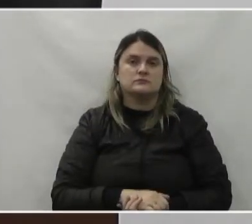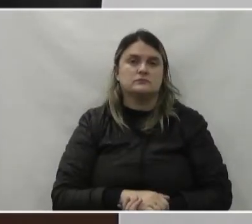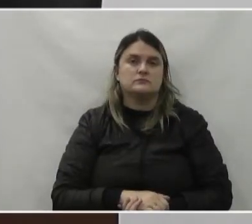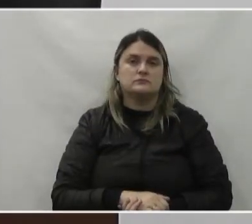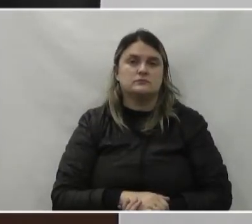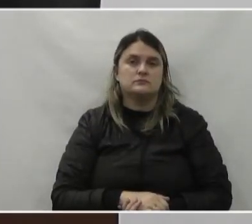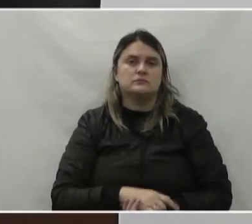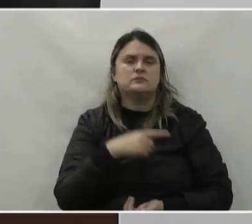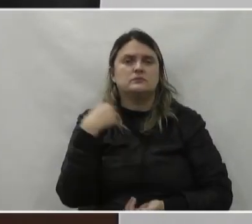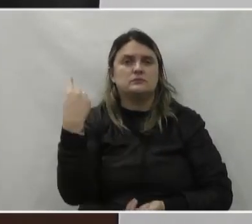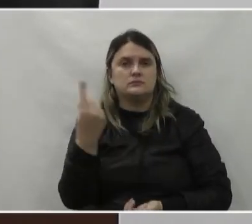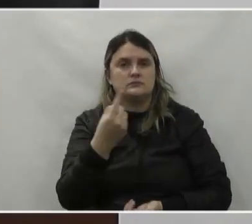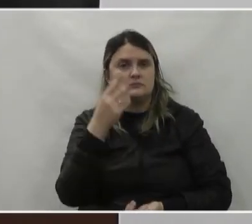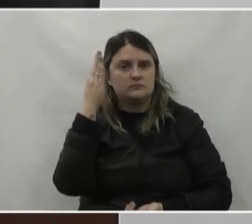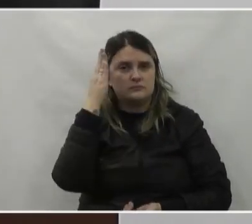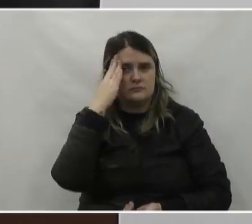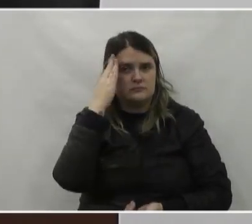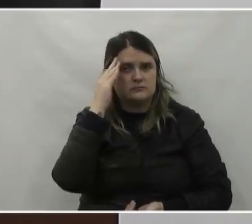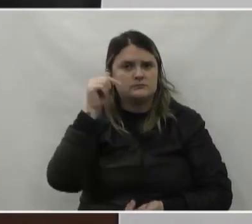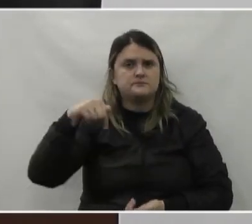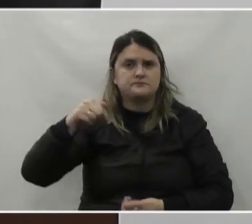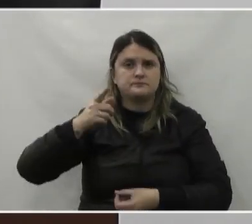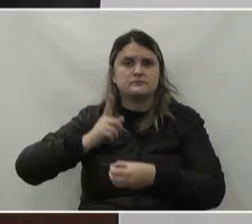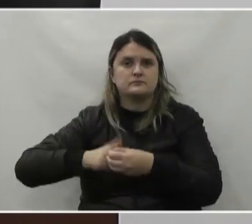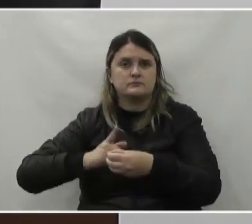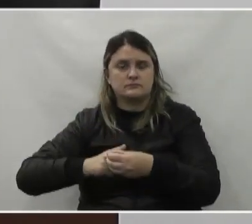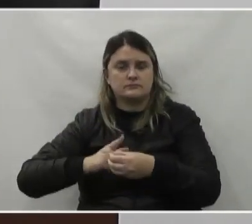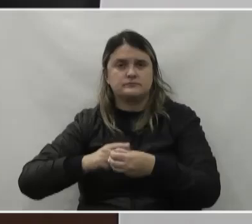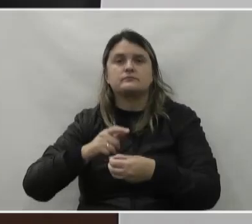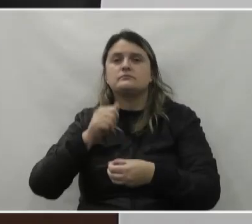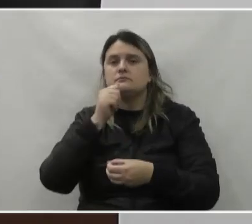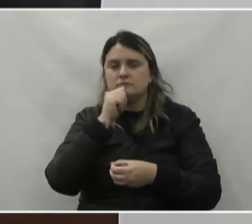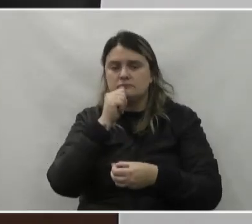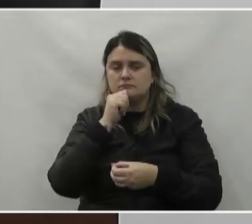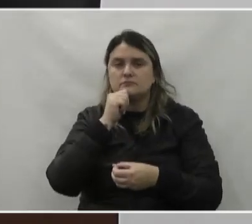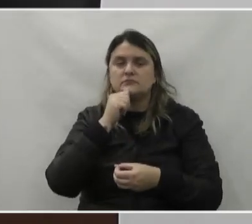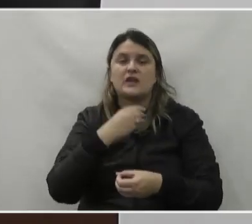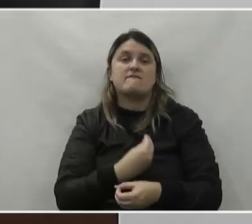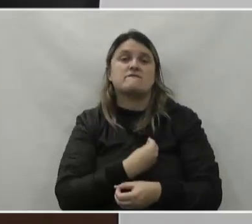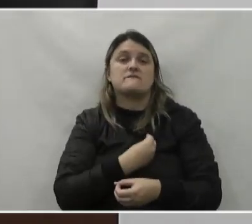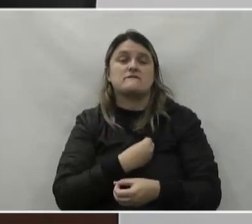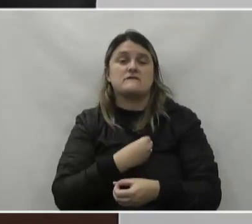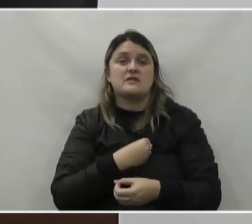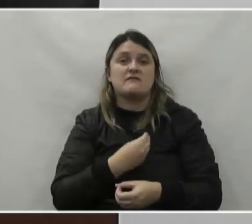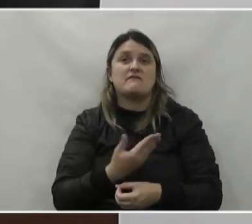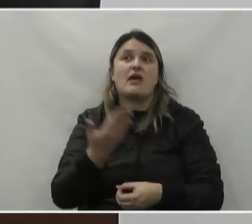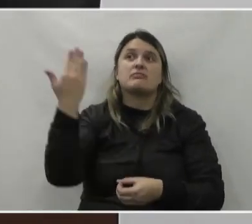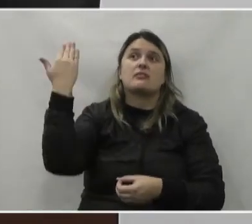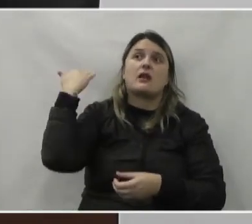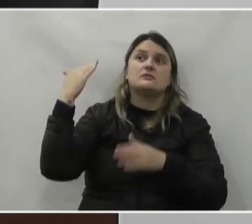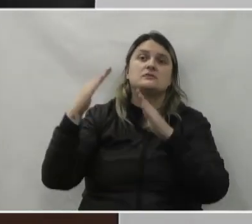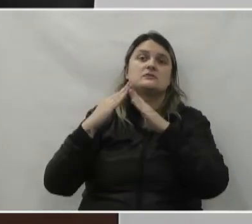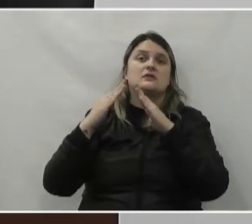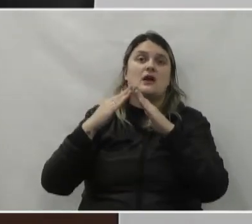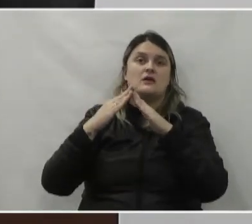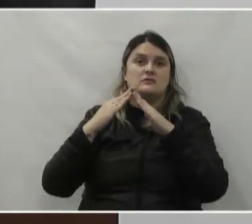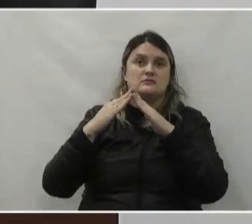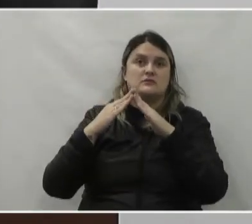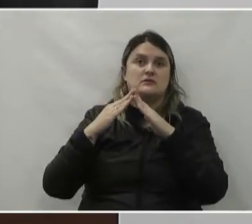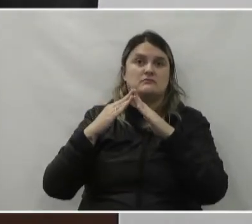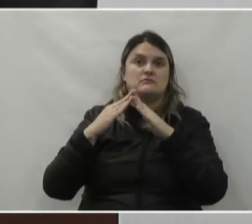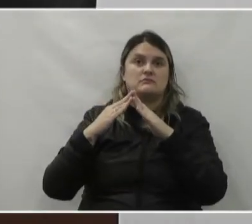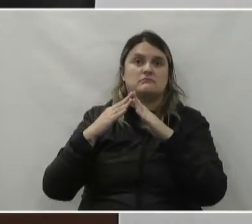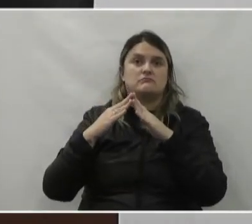que sabemos que em nossa cidade muitos animais aí vivem em fundo de quintal, muitas